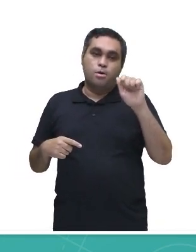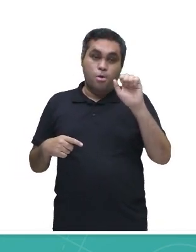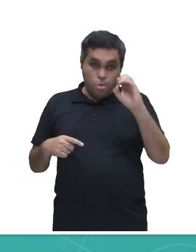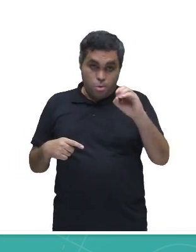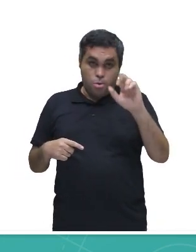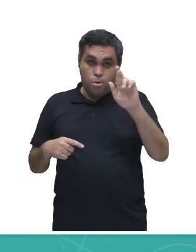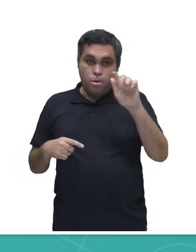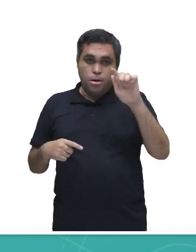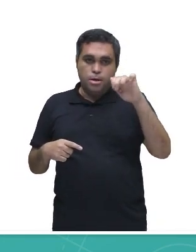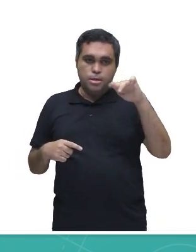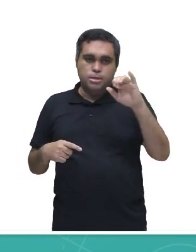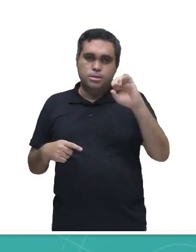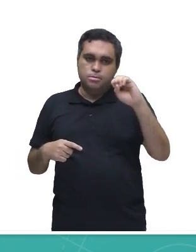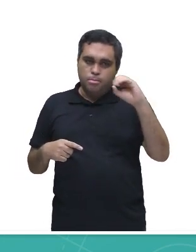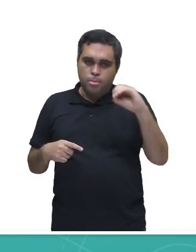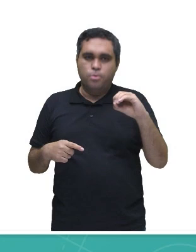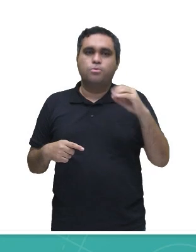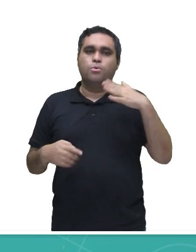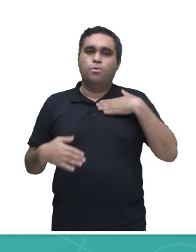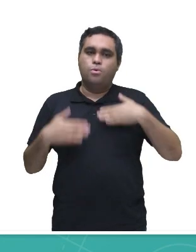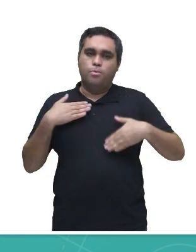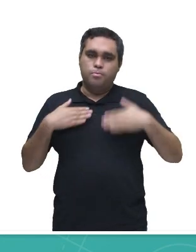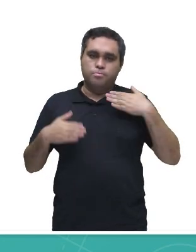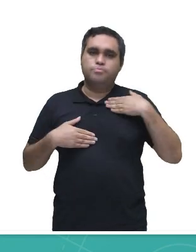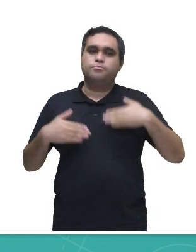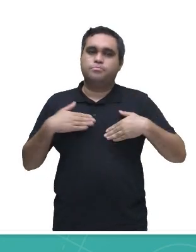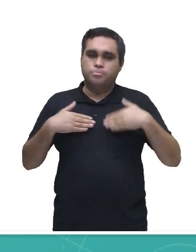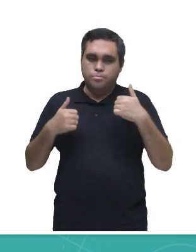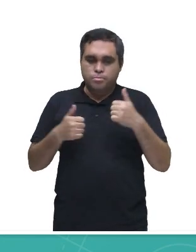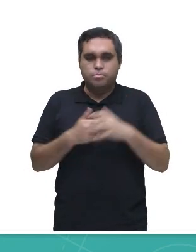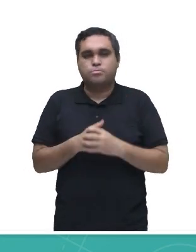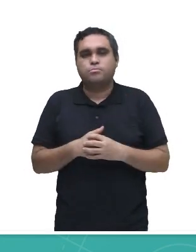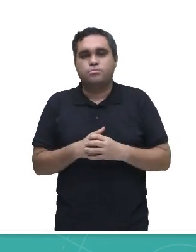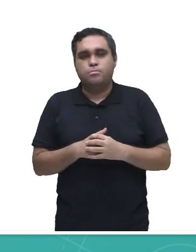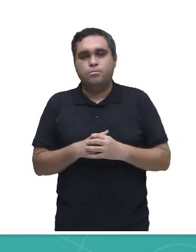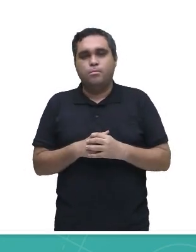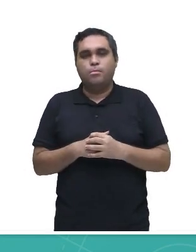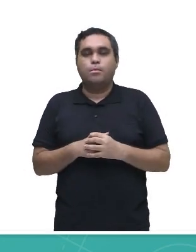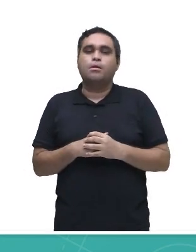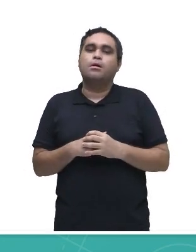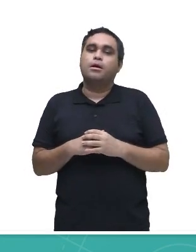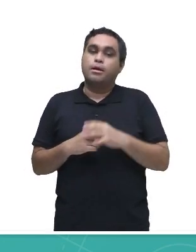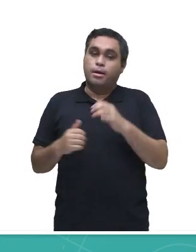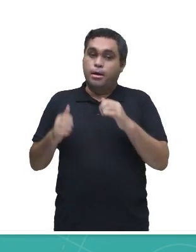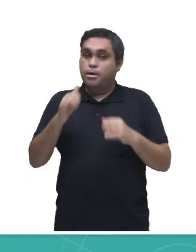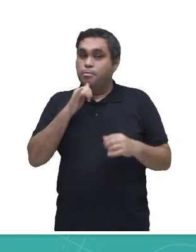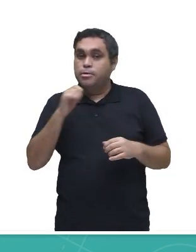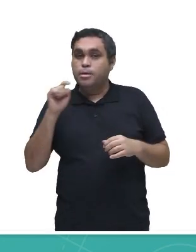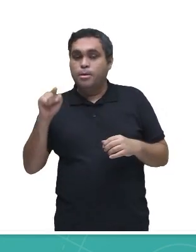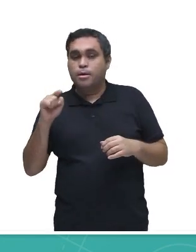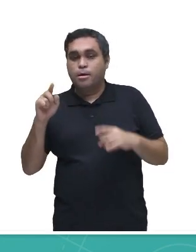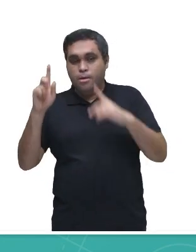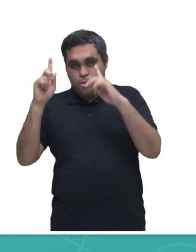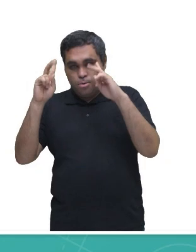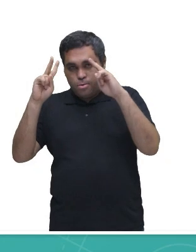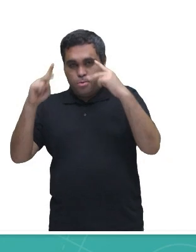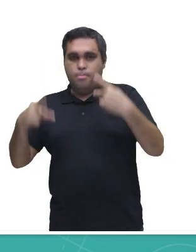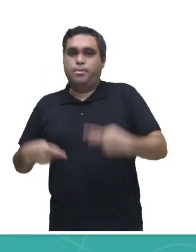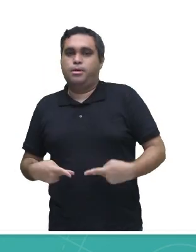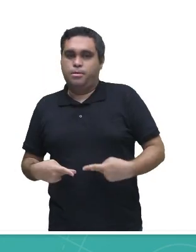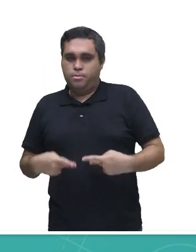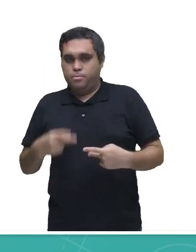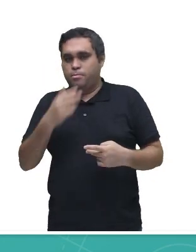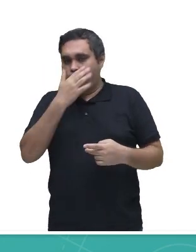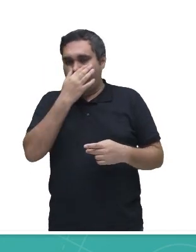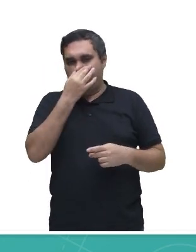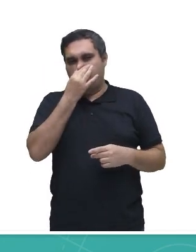organismo. Ok? Então, organismo, e aí como exemplo, ele deu aí um ser humano.